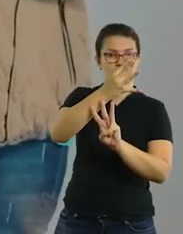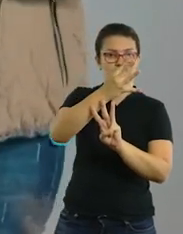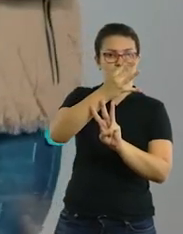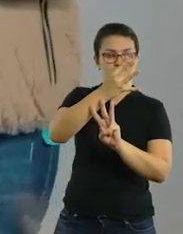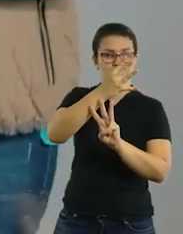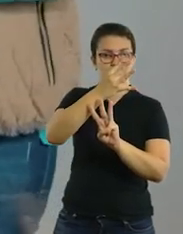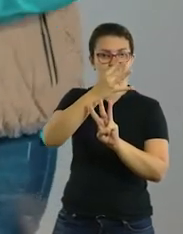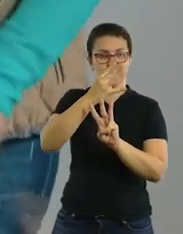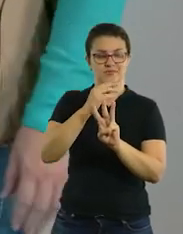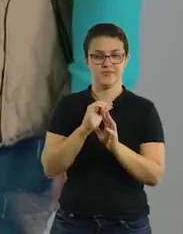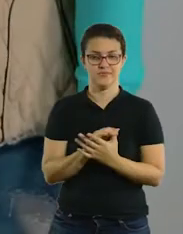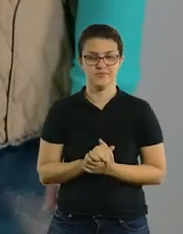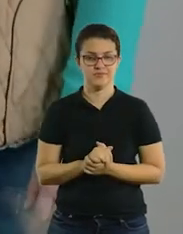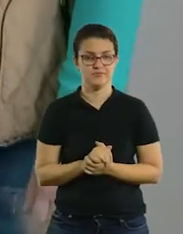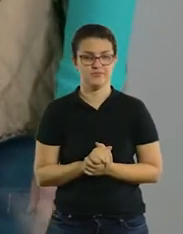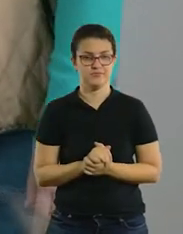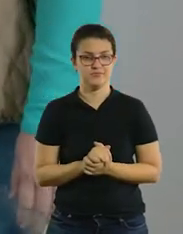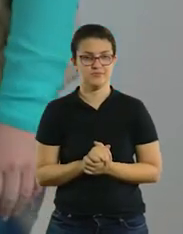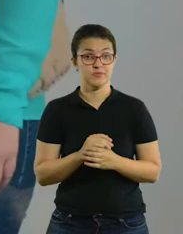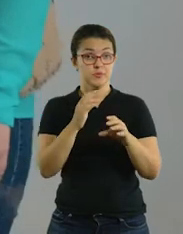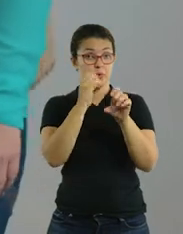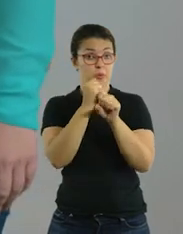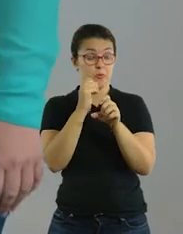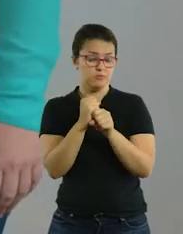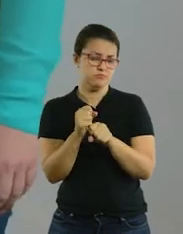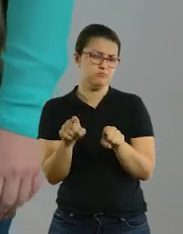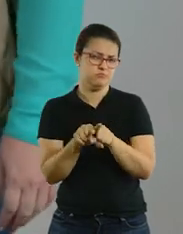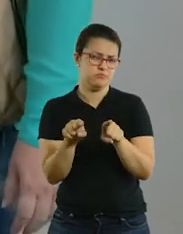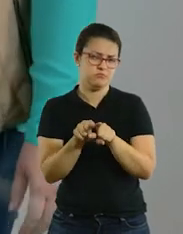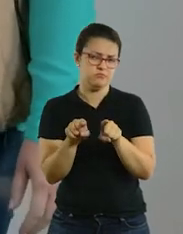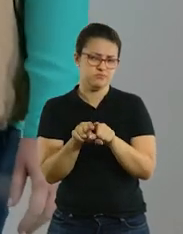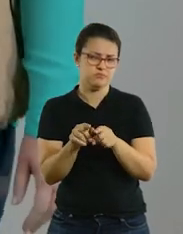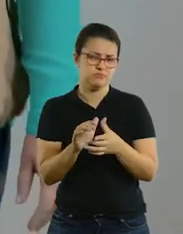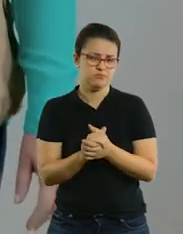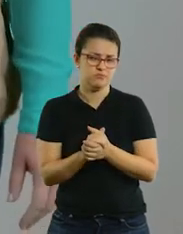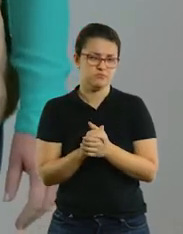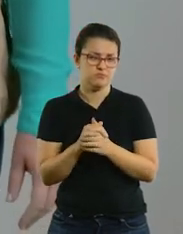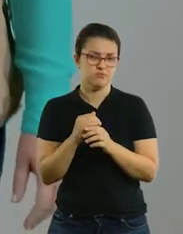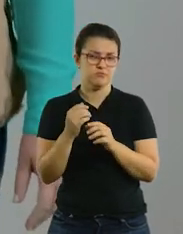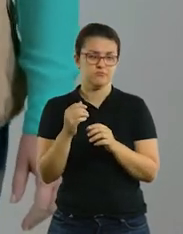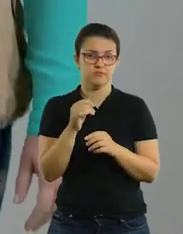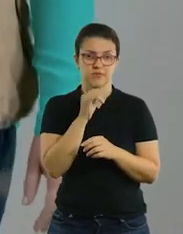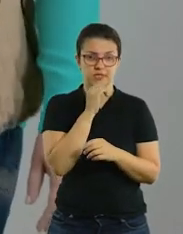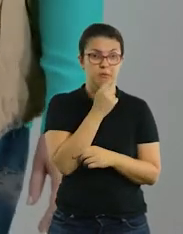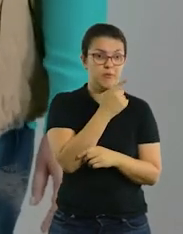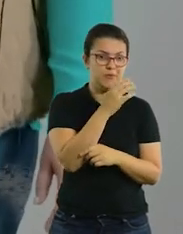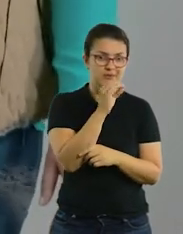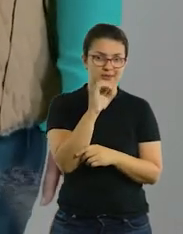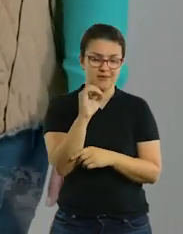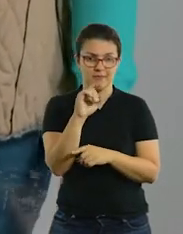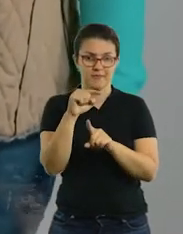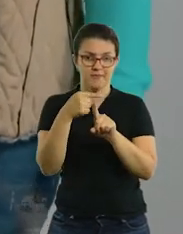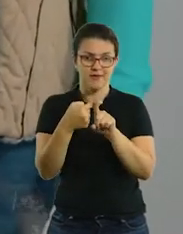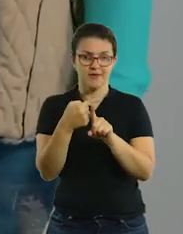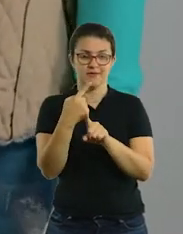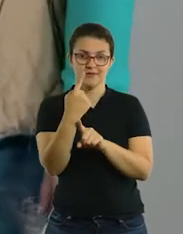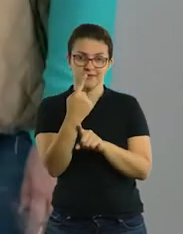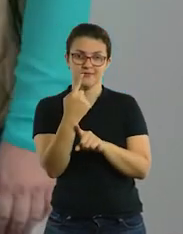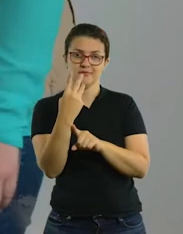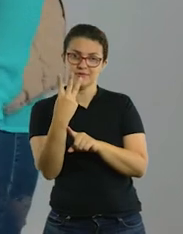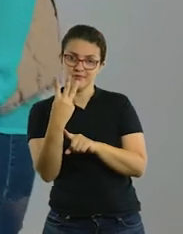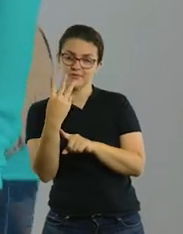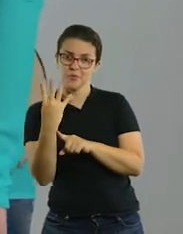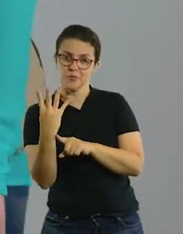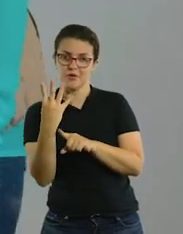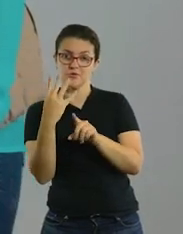230 mais 4. E existem muitas outras possibilidades, como 100 mais 134.